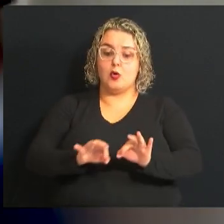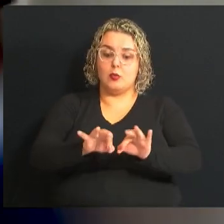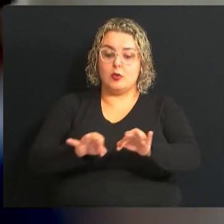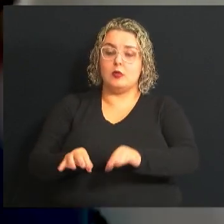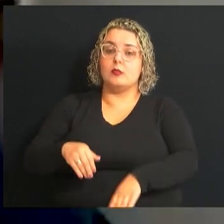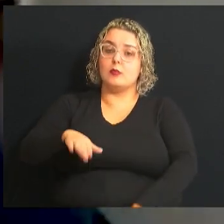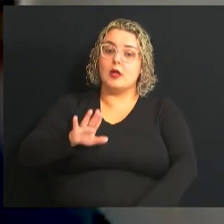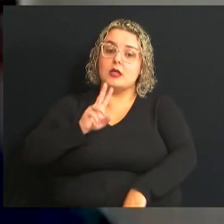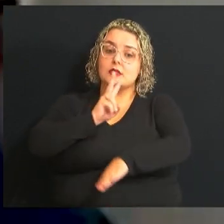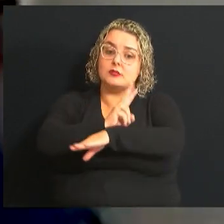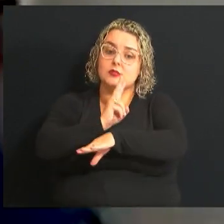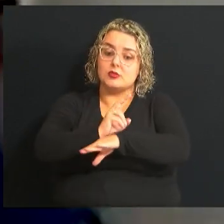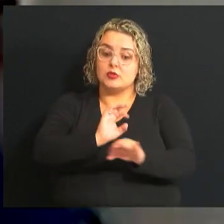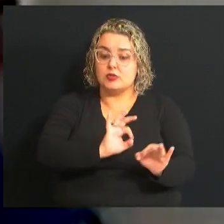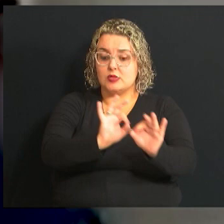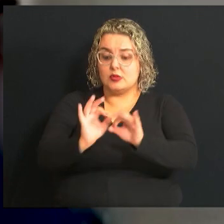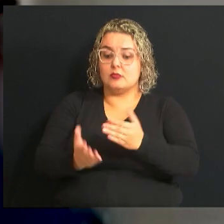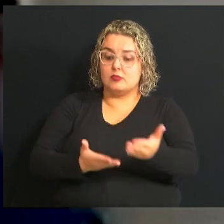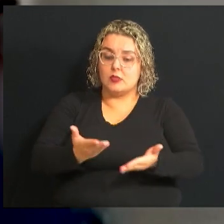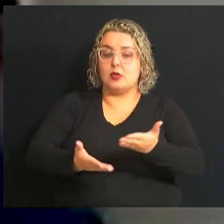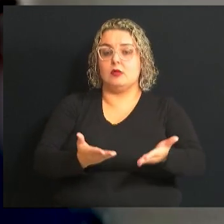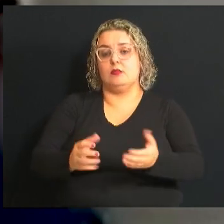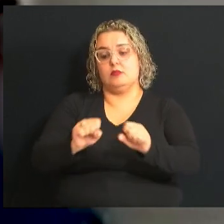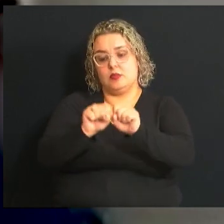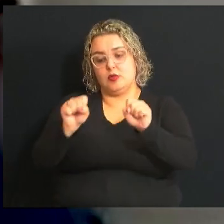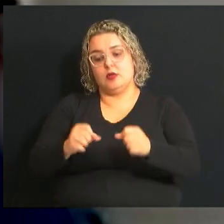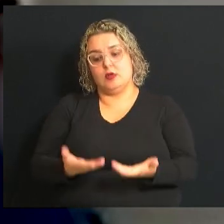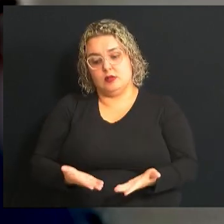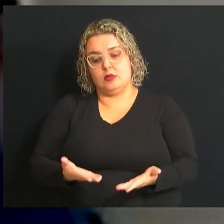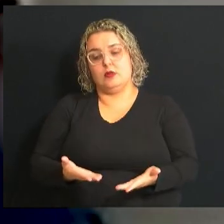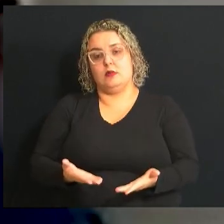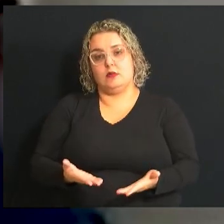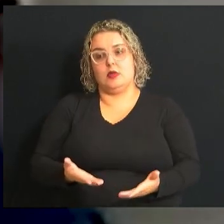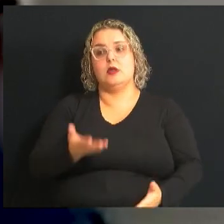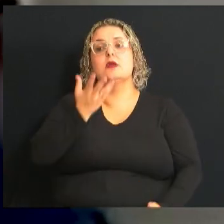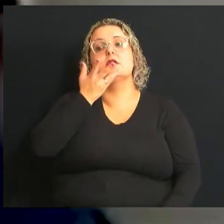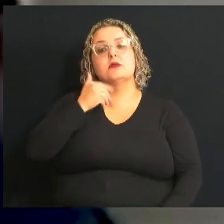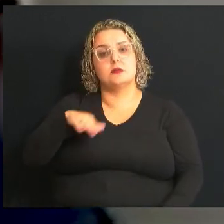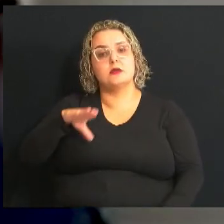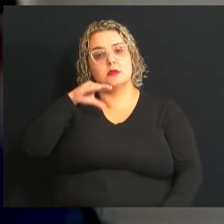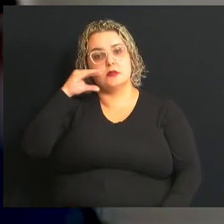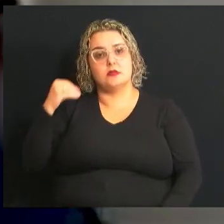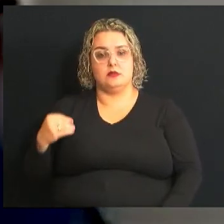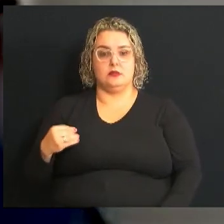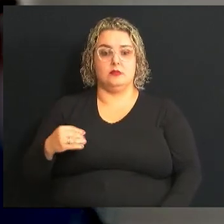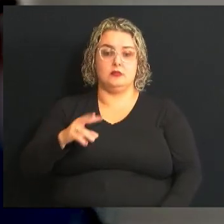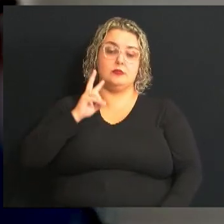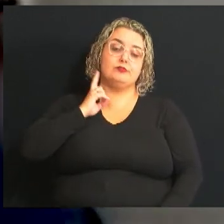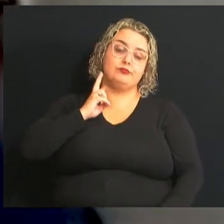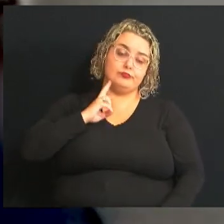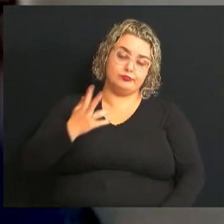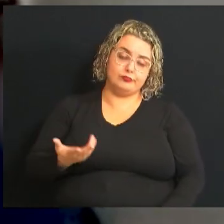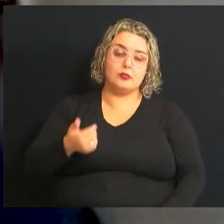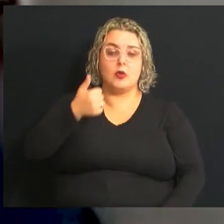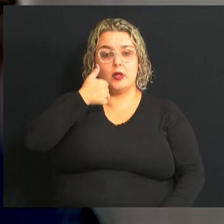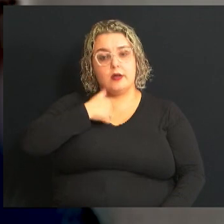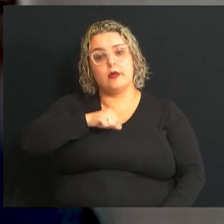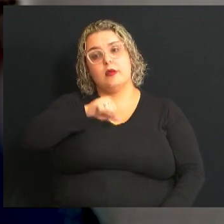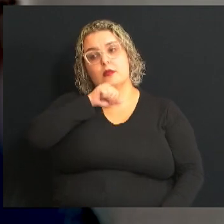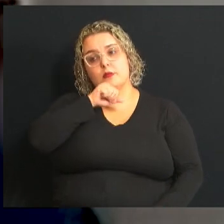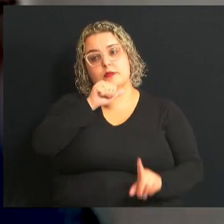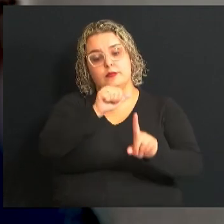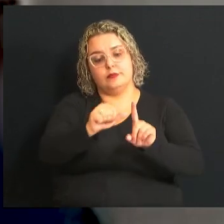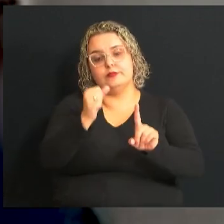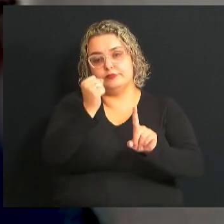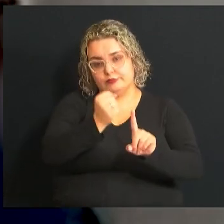cuidados, né, e um acompanhamento sistemático às crianças e adolescentes vítimas, cujas mães foram vítimas de